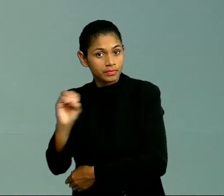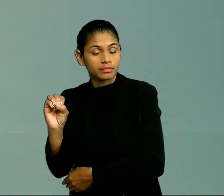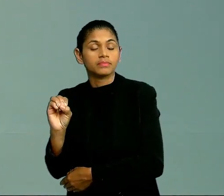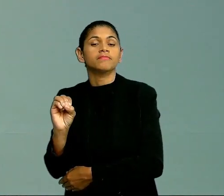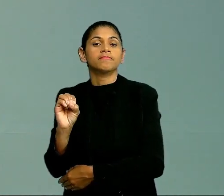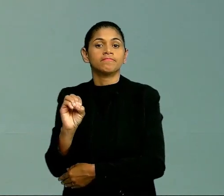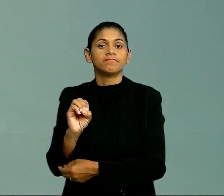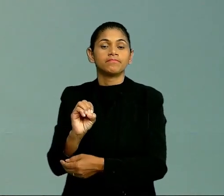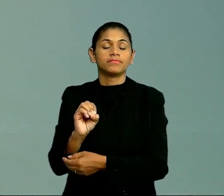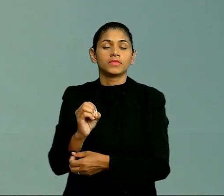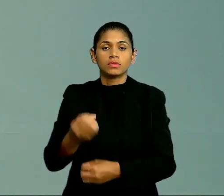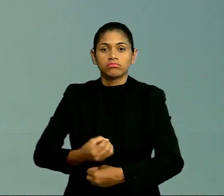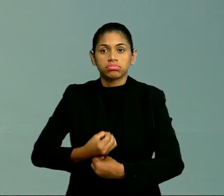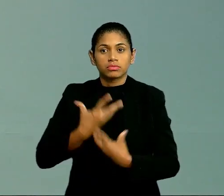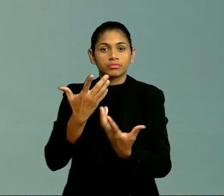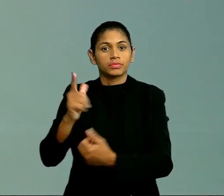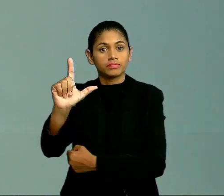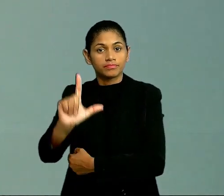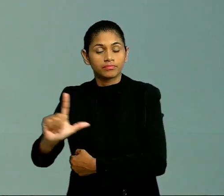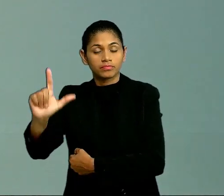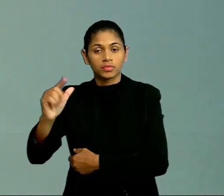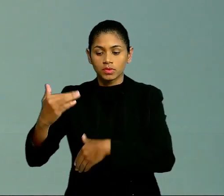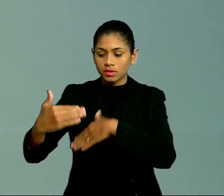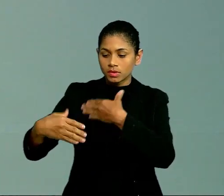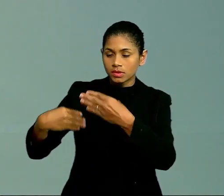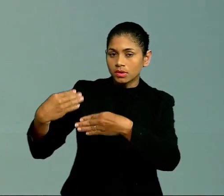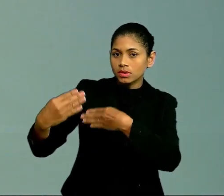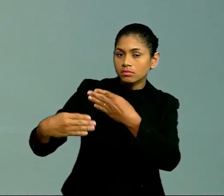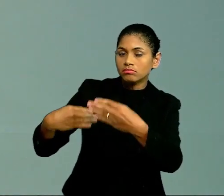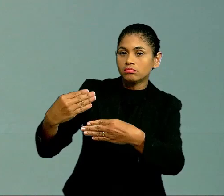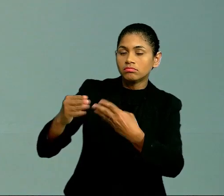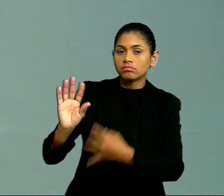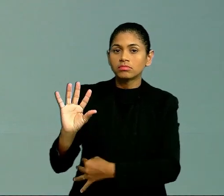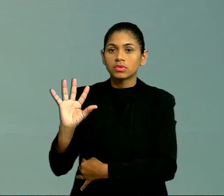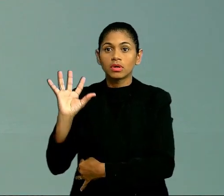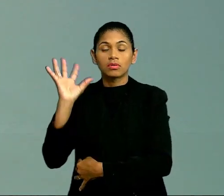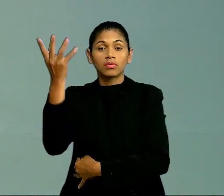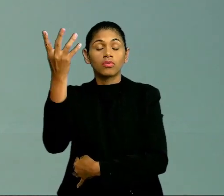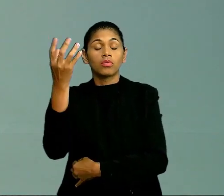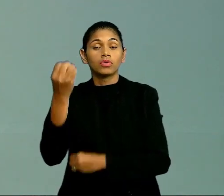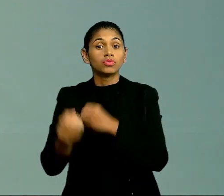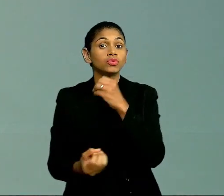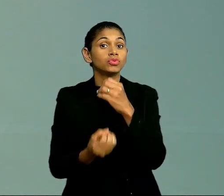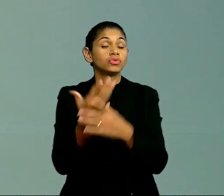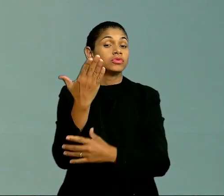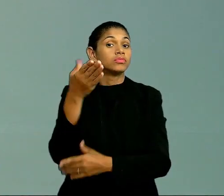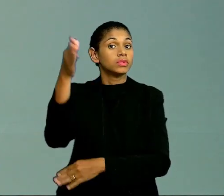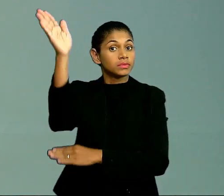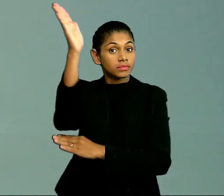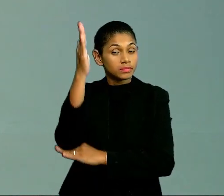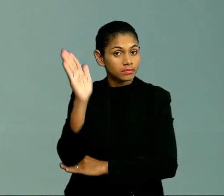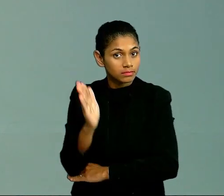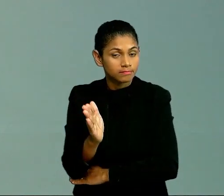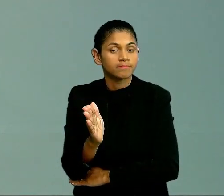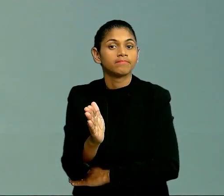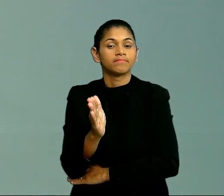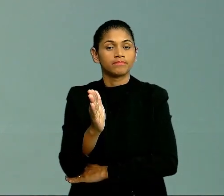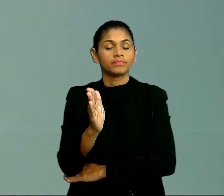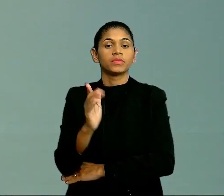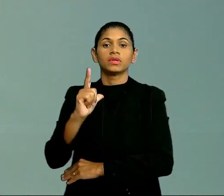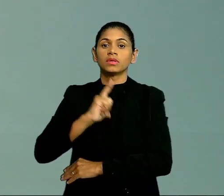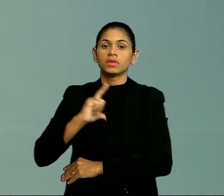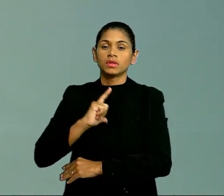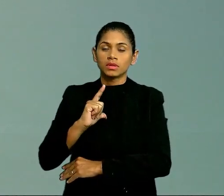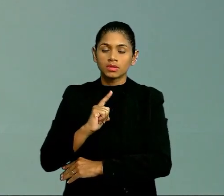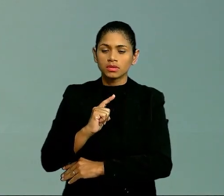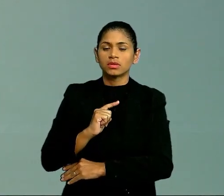manifestação literária que se desenvolve à medida que acontece o descobrimento do Brasil, com a Carta de Pero Vaz de Caminha. E aí a gente tem toda